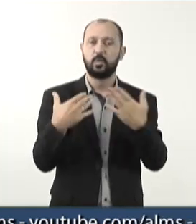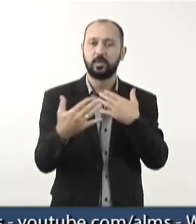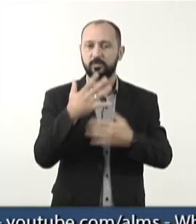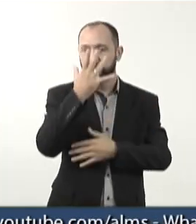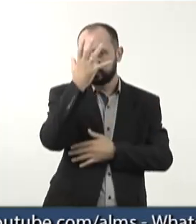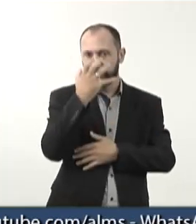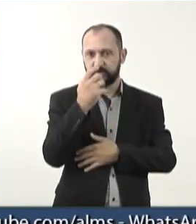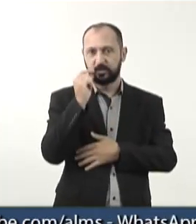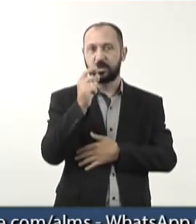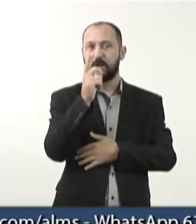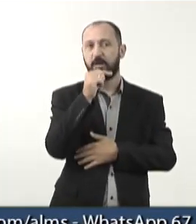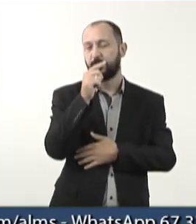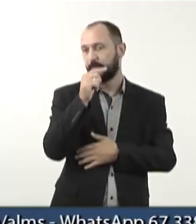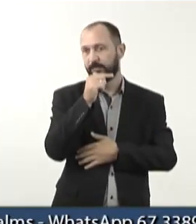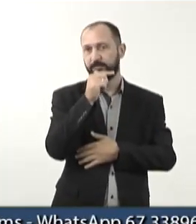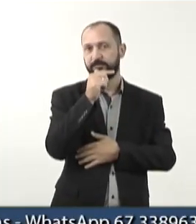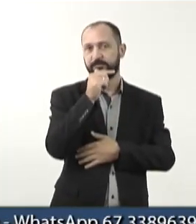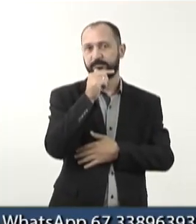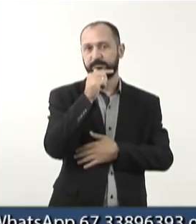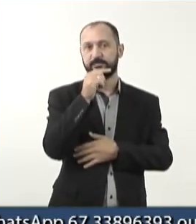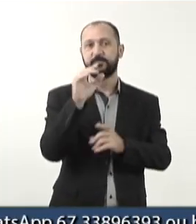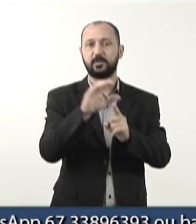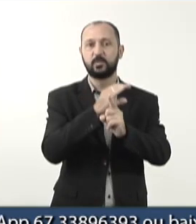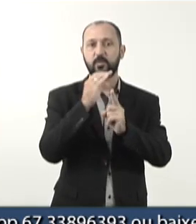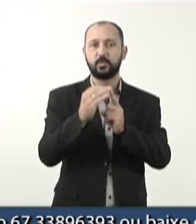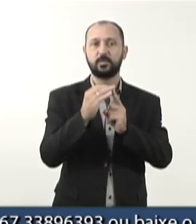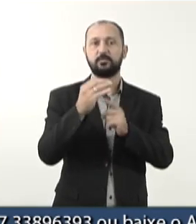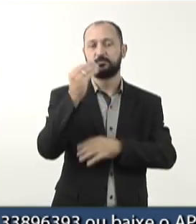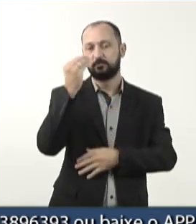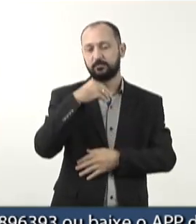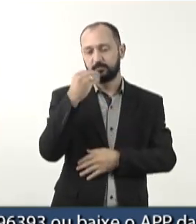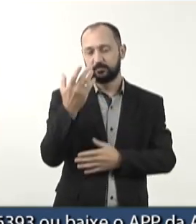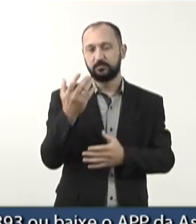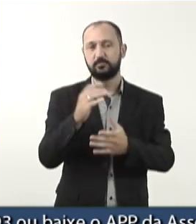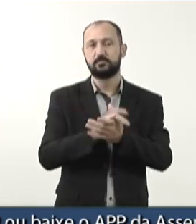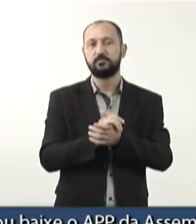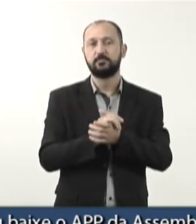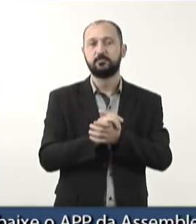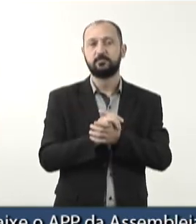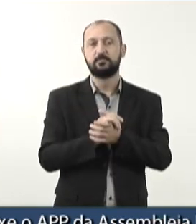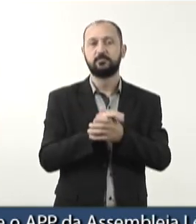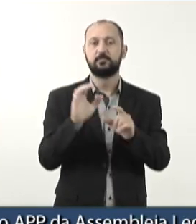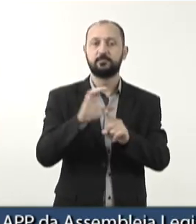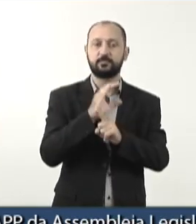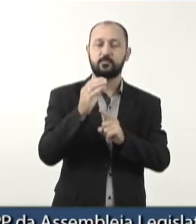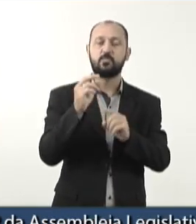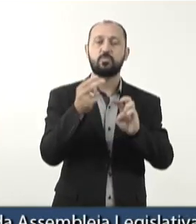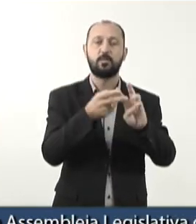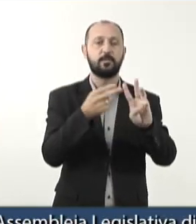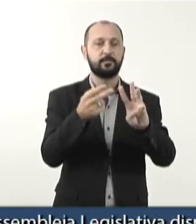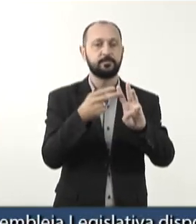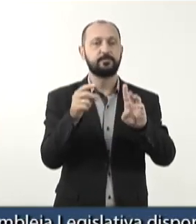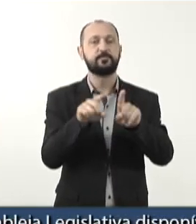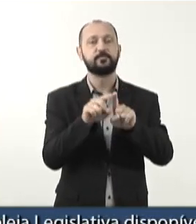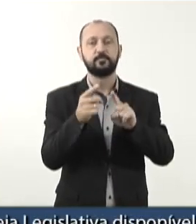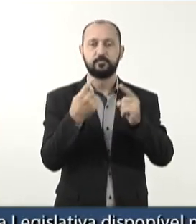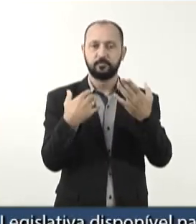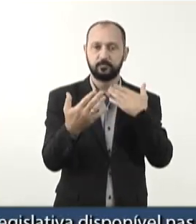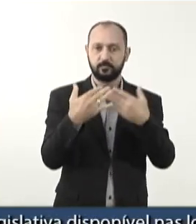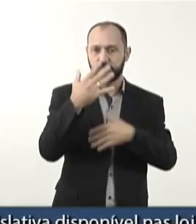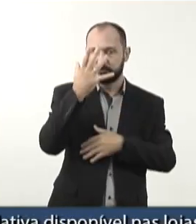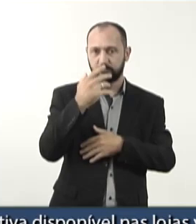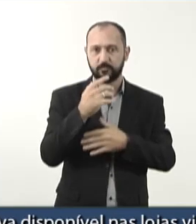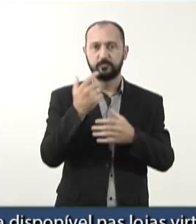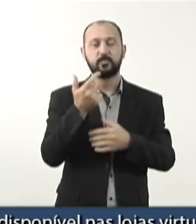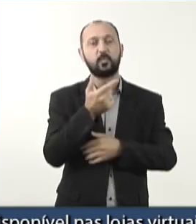muito sério sobre a água para essas comunidades vulneráveis, para as comunidades indígenas, mas também um debate sério